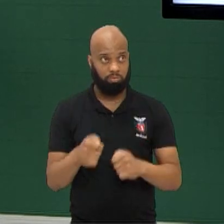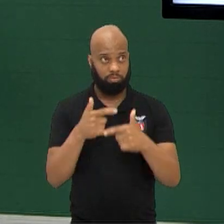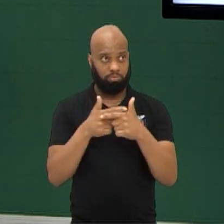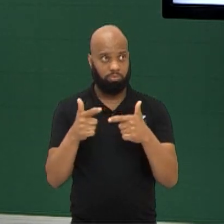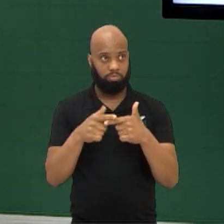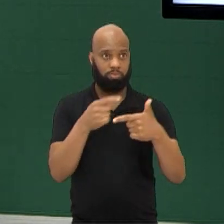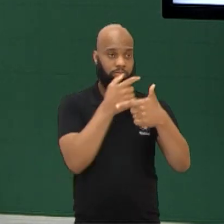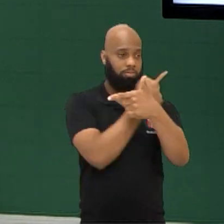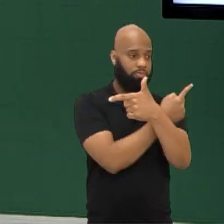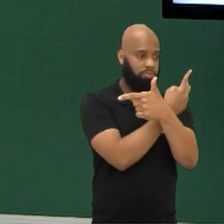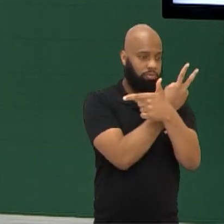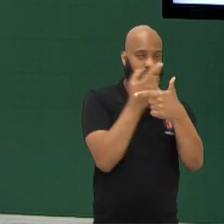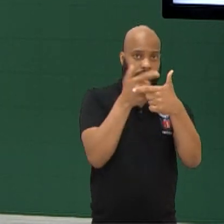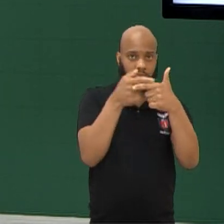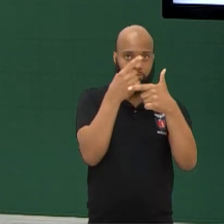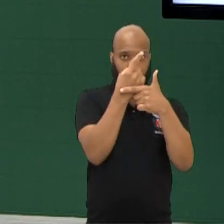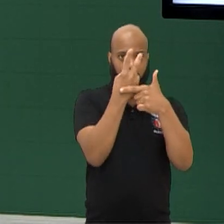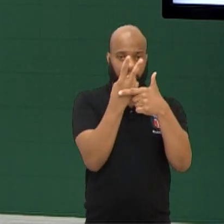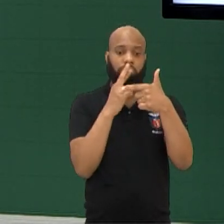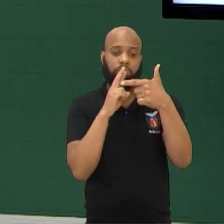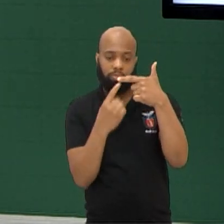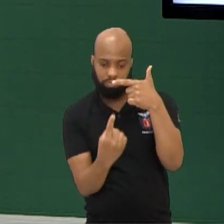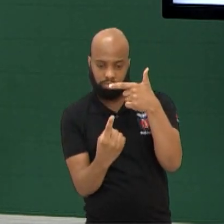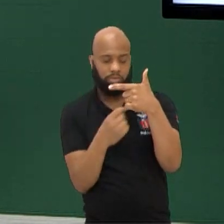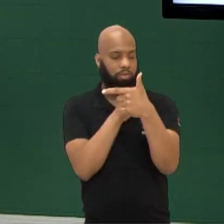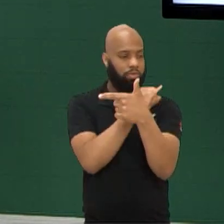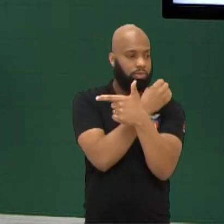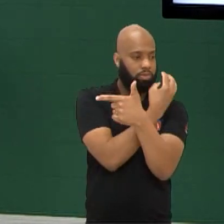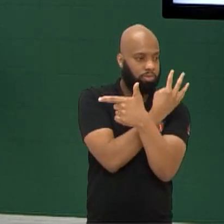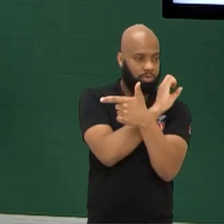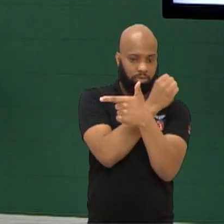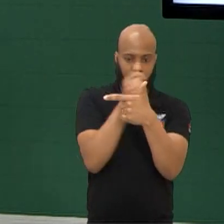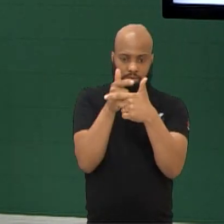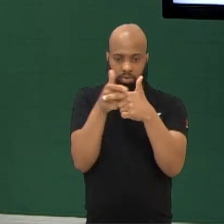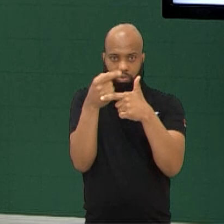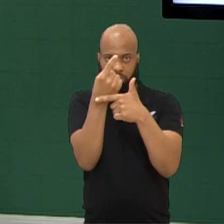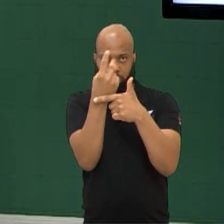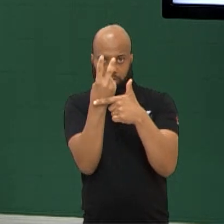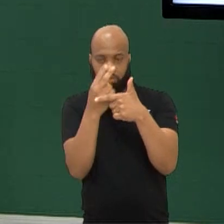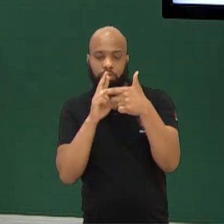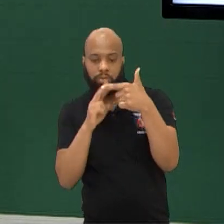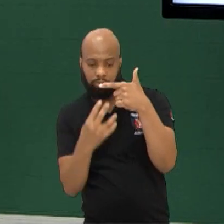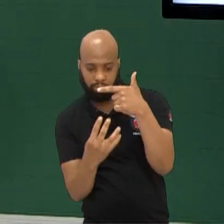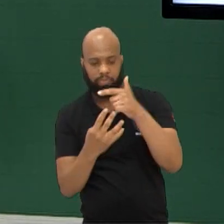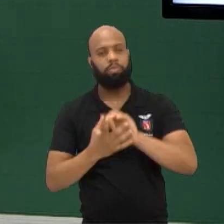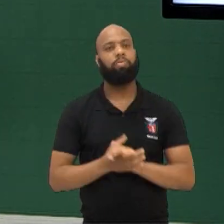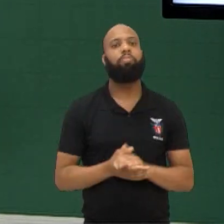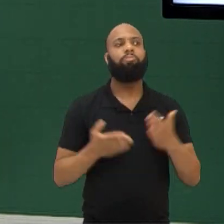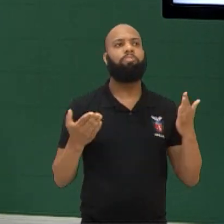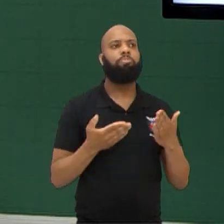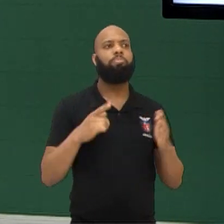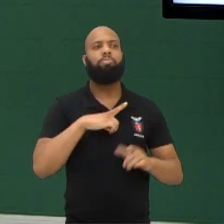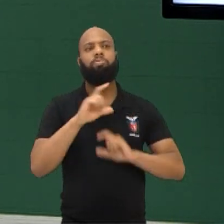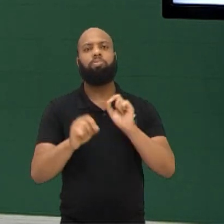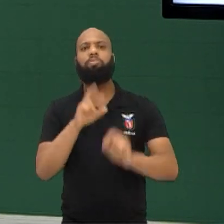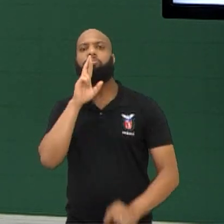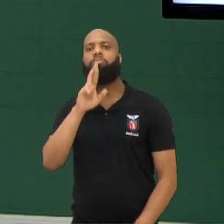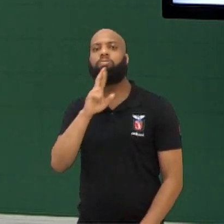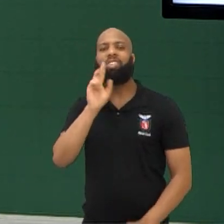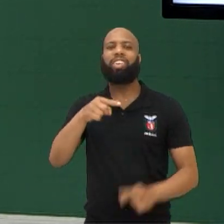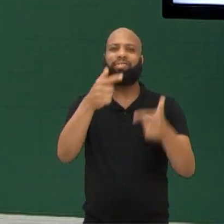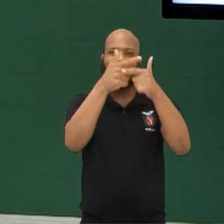é 1. E se eu dividir o 48 por 12, é 4. Então, nós chegamos, então,